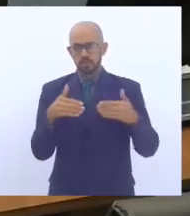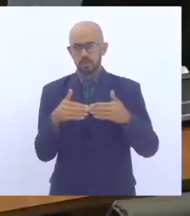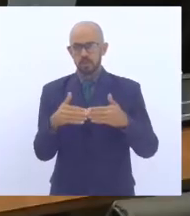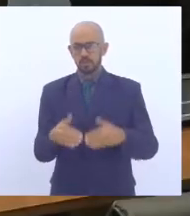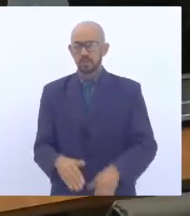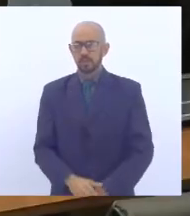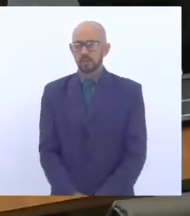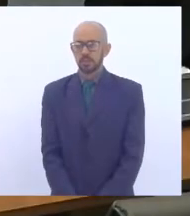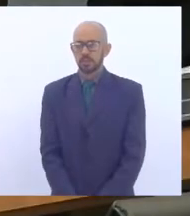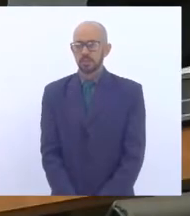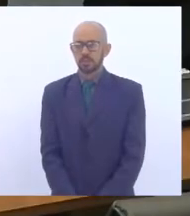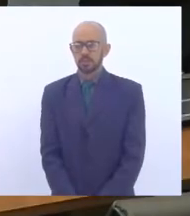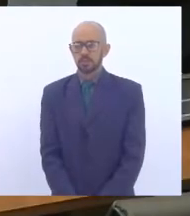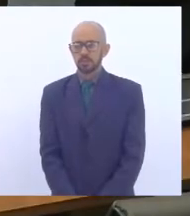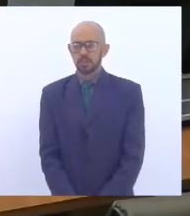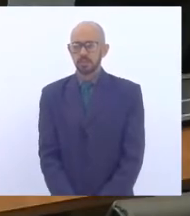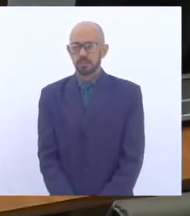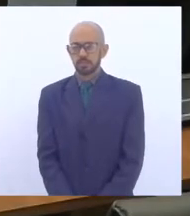à